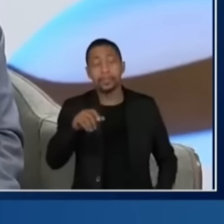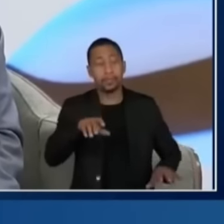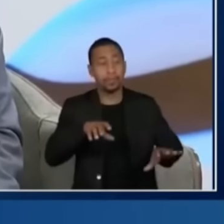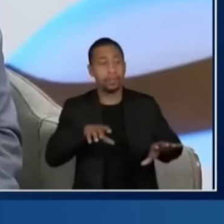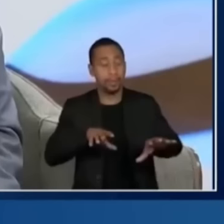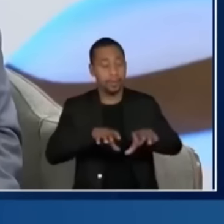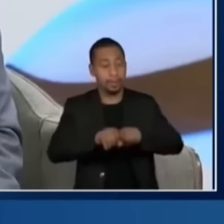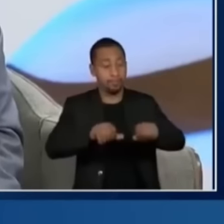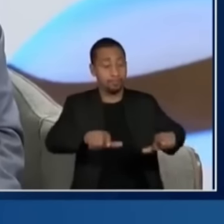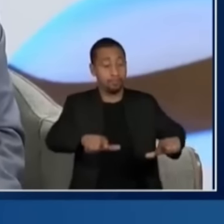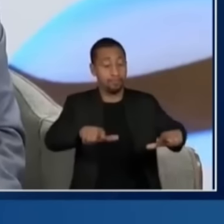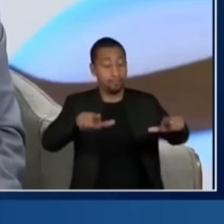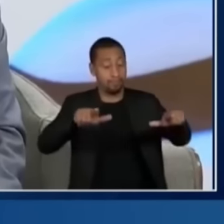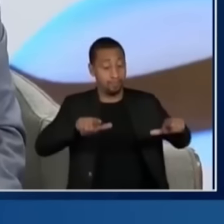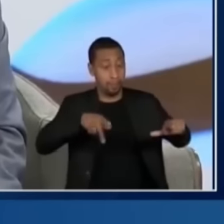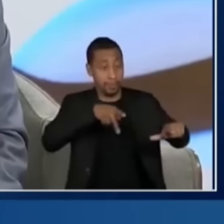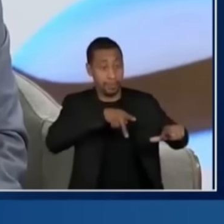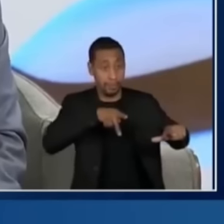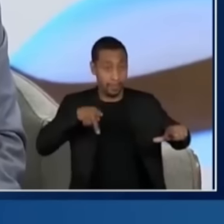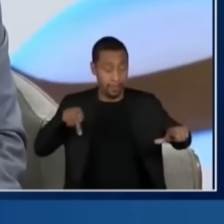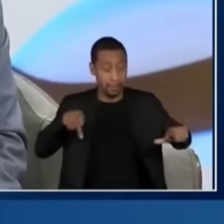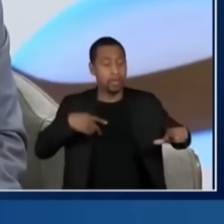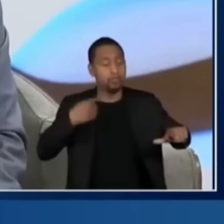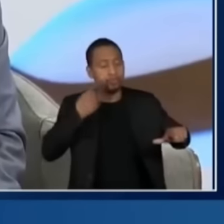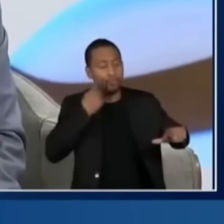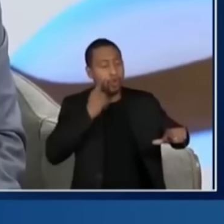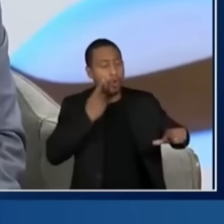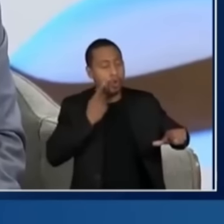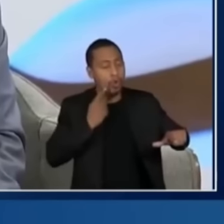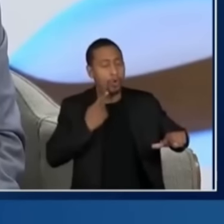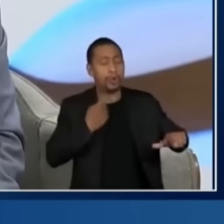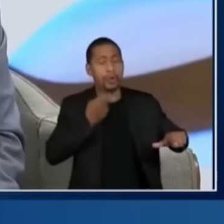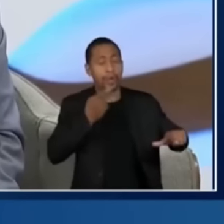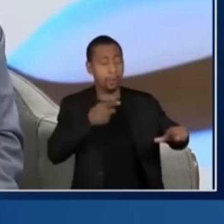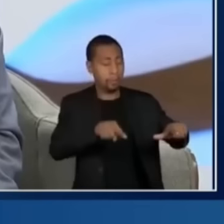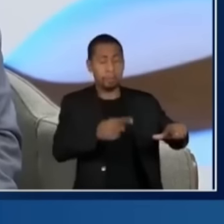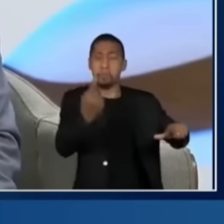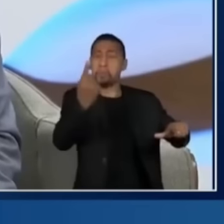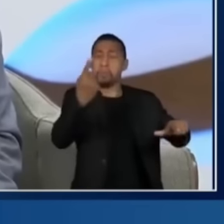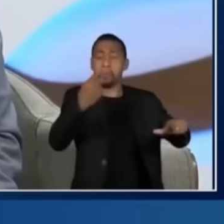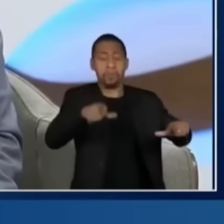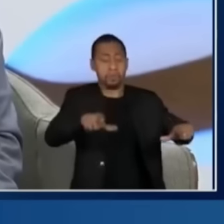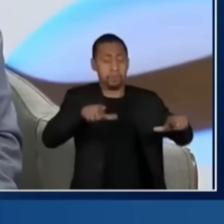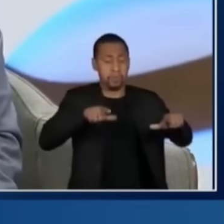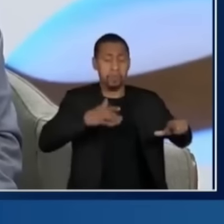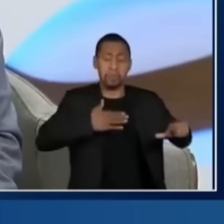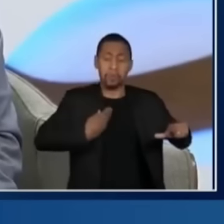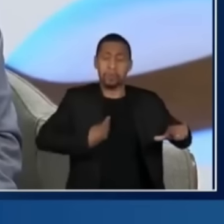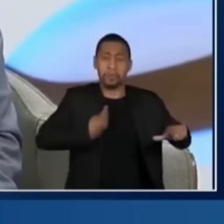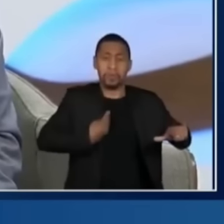diploma de presidente, chora e diz que é o primeiro diploma que ele recebeu na vida?